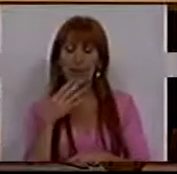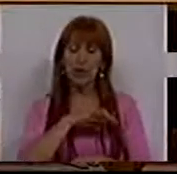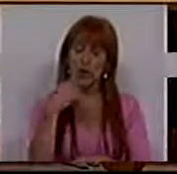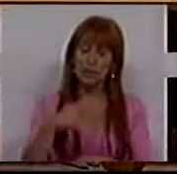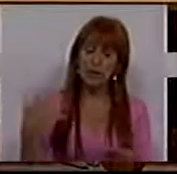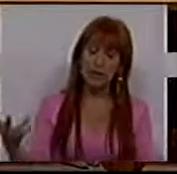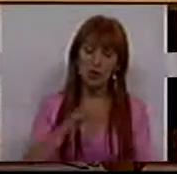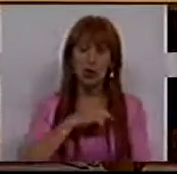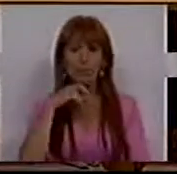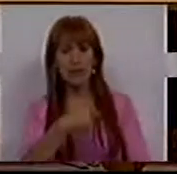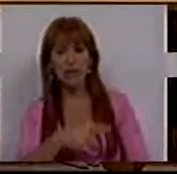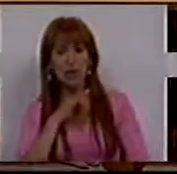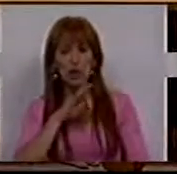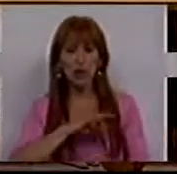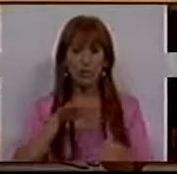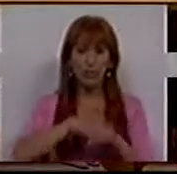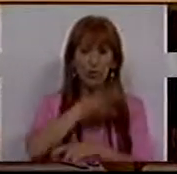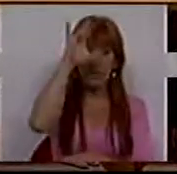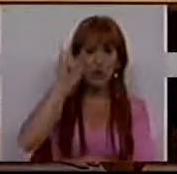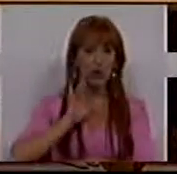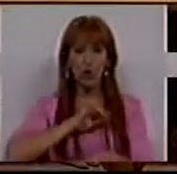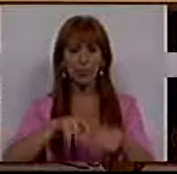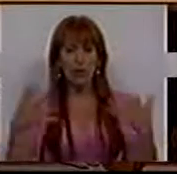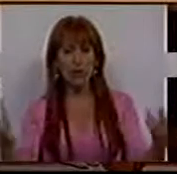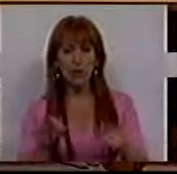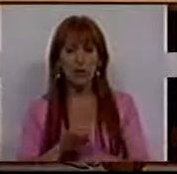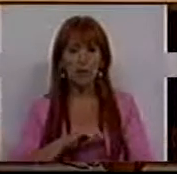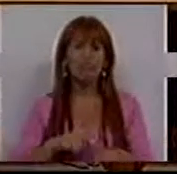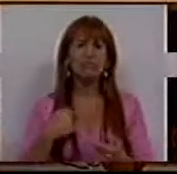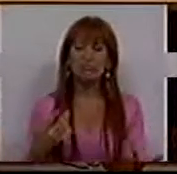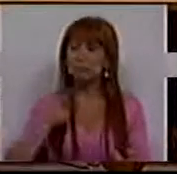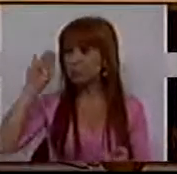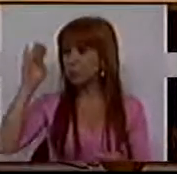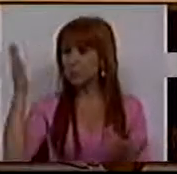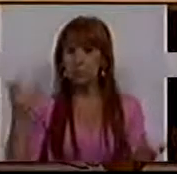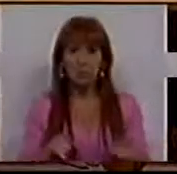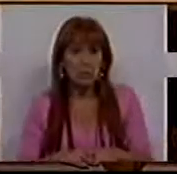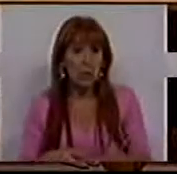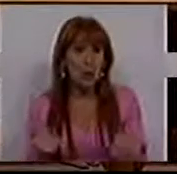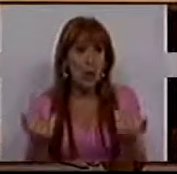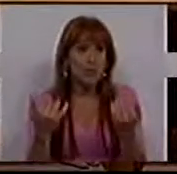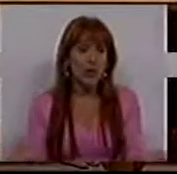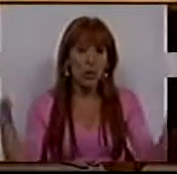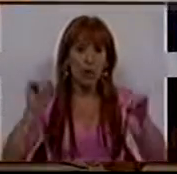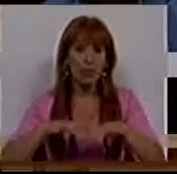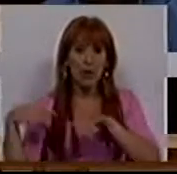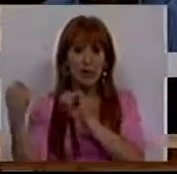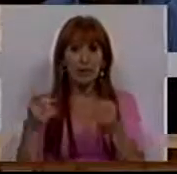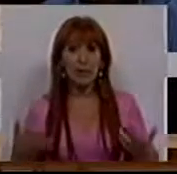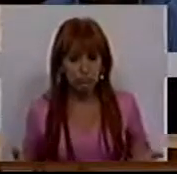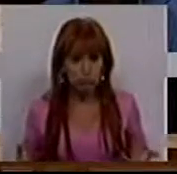Muito obrigado, Sr. Presidente, Sr. Presidente, Srs. Membros do Governo, Sras. E Srs. Deputados. Ficamos a saber, ou a ter uma informação nova com este